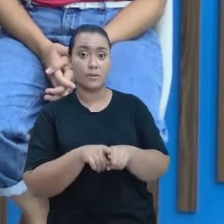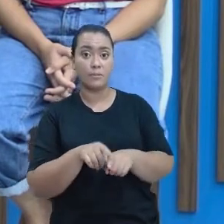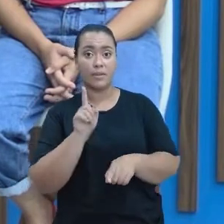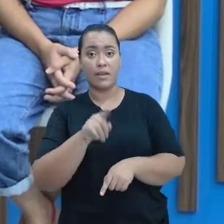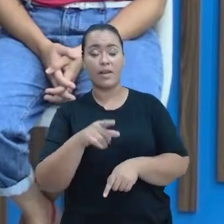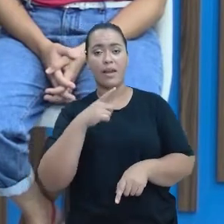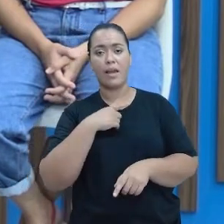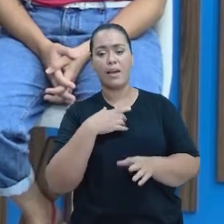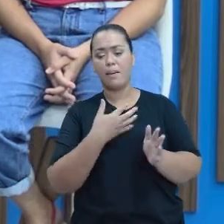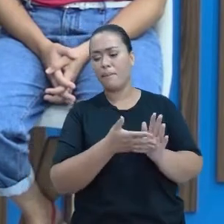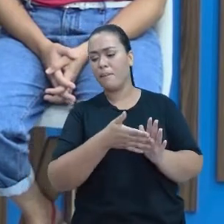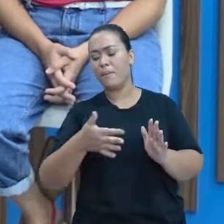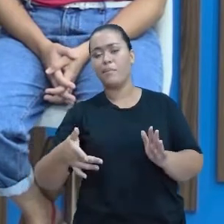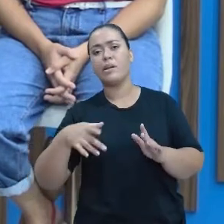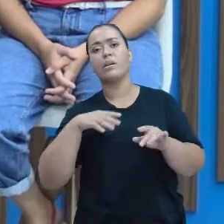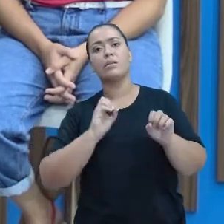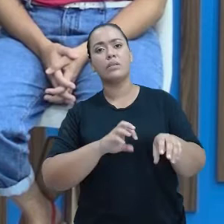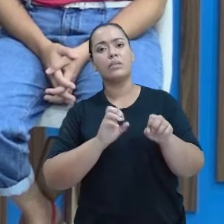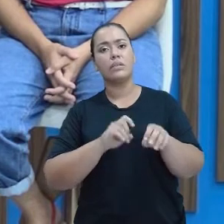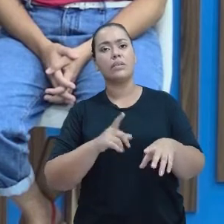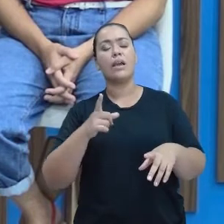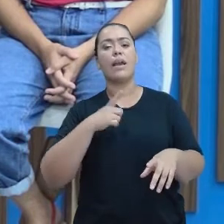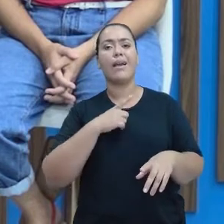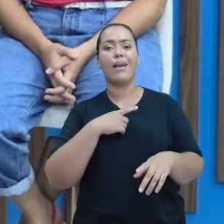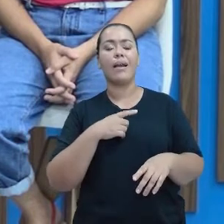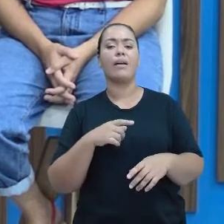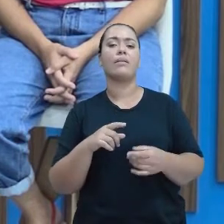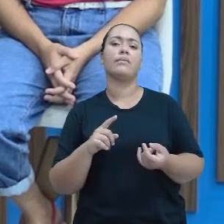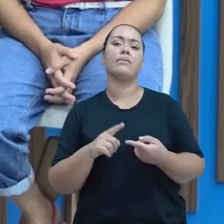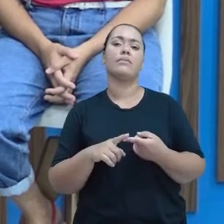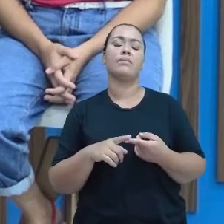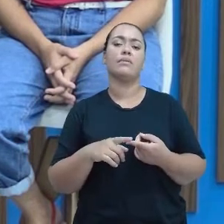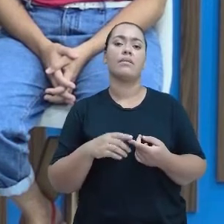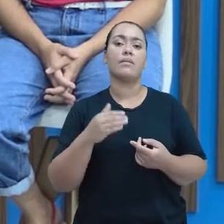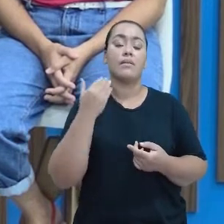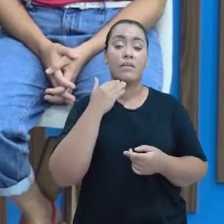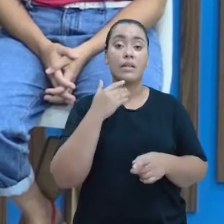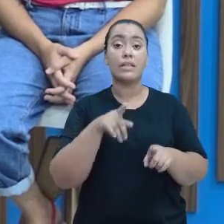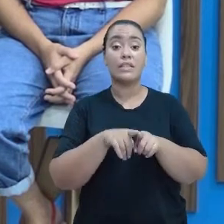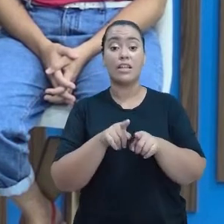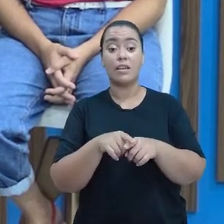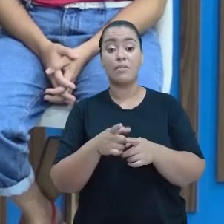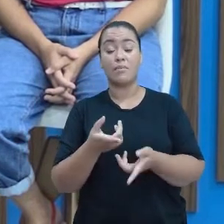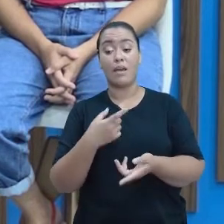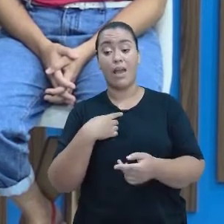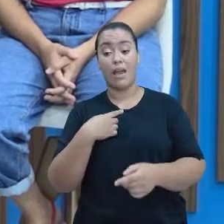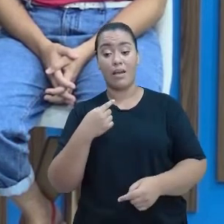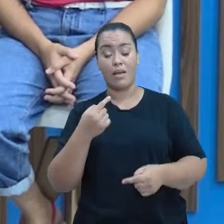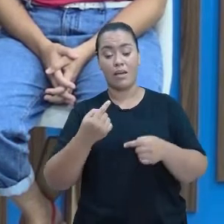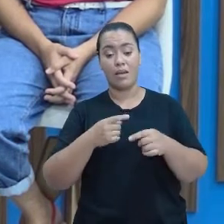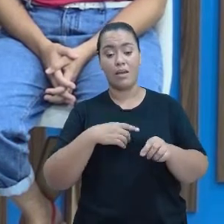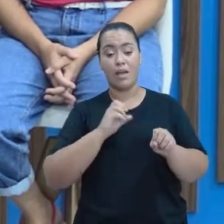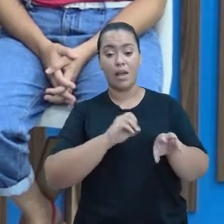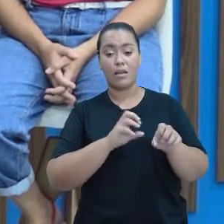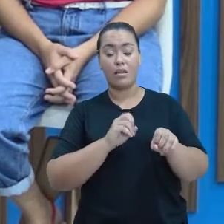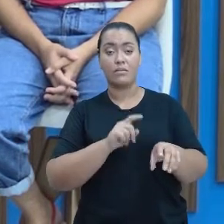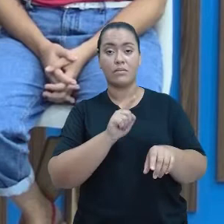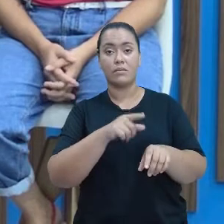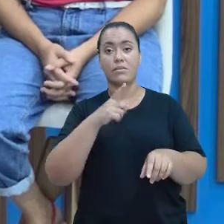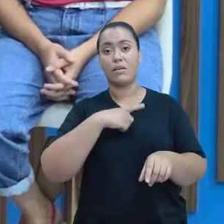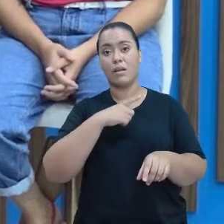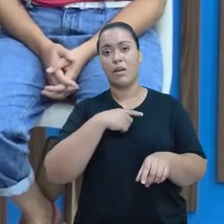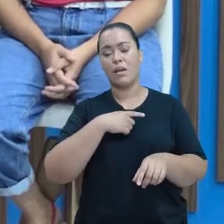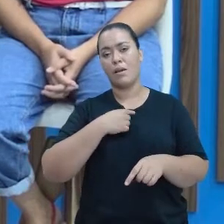que passaram por uma educação crítica, por uma educação política, como fala Paulo Freire, que passou por uma